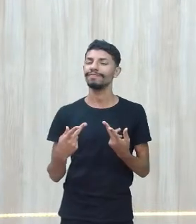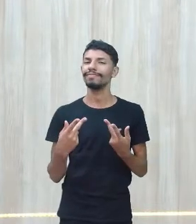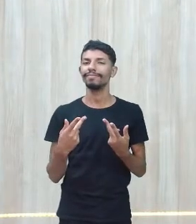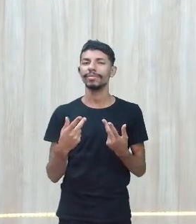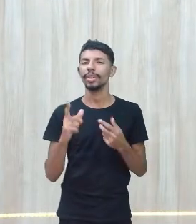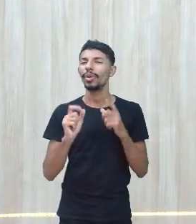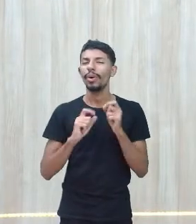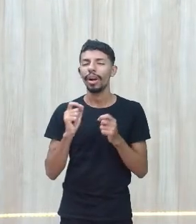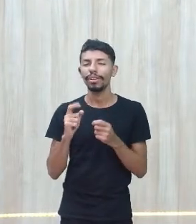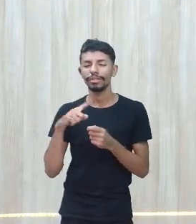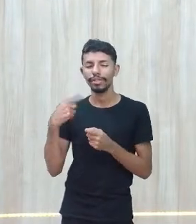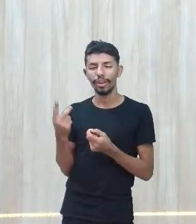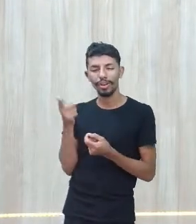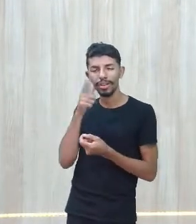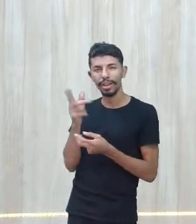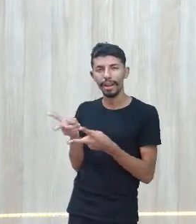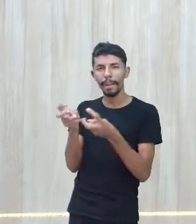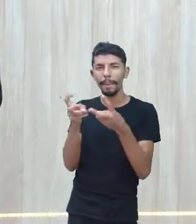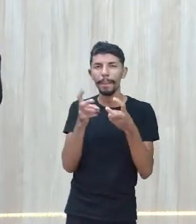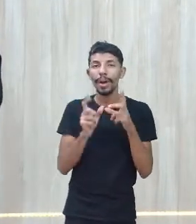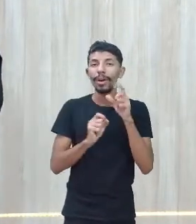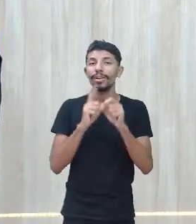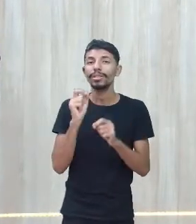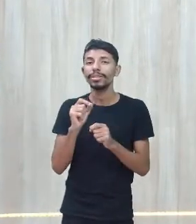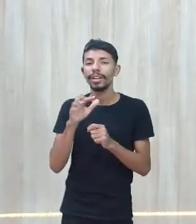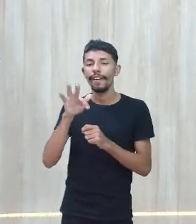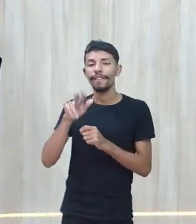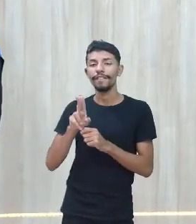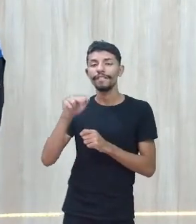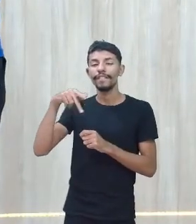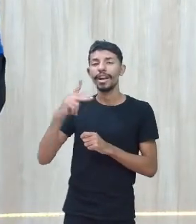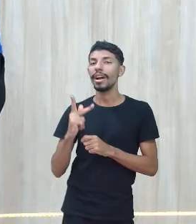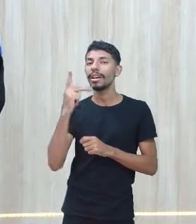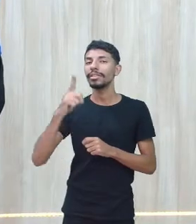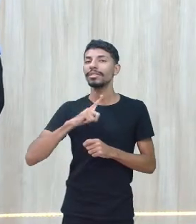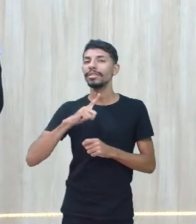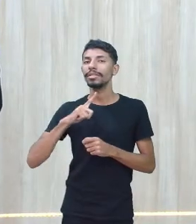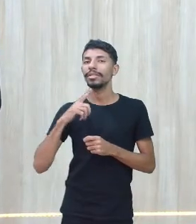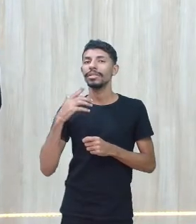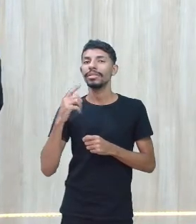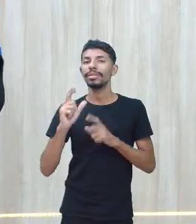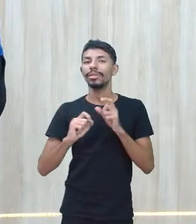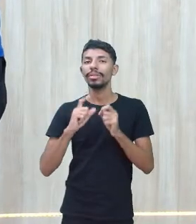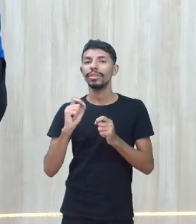que o funk, ele tinha essa conotação de